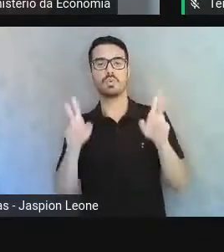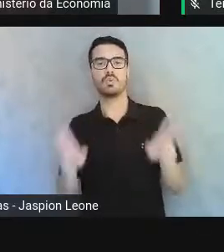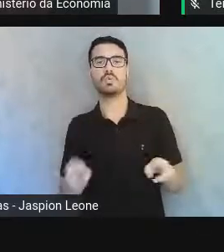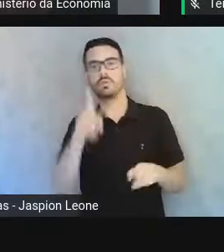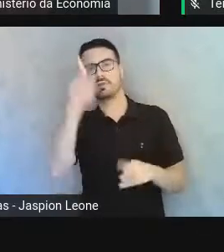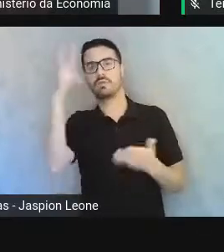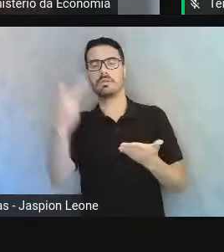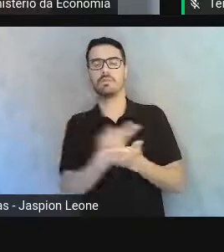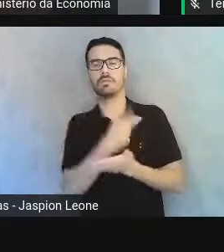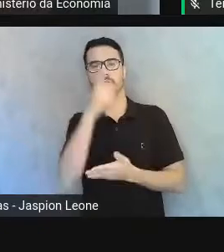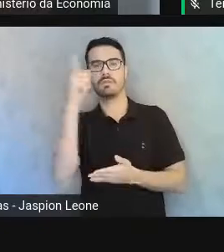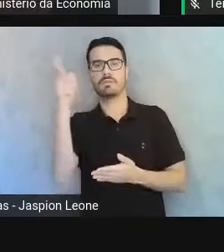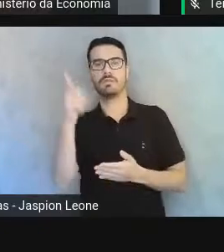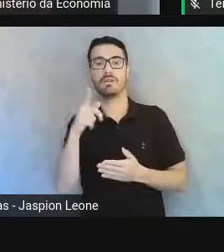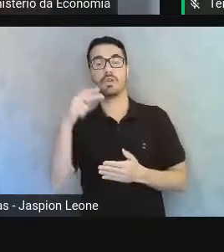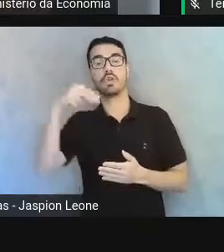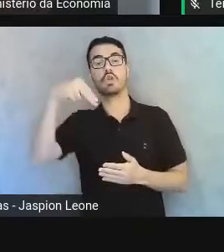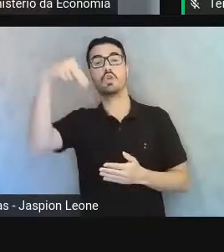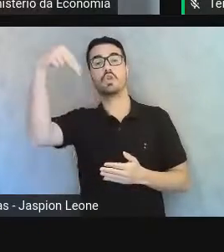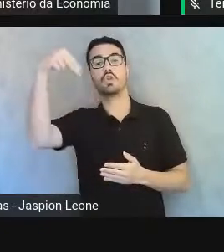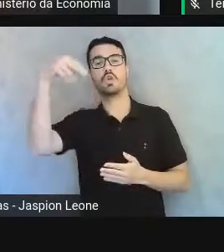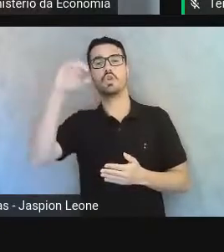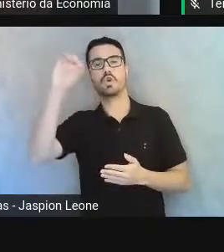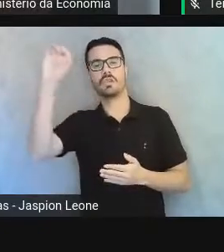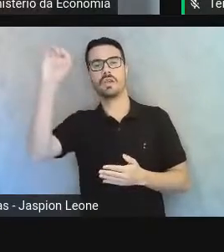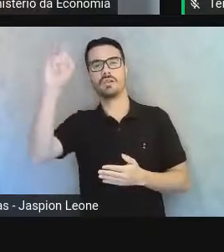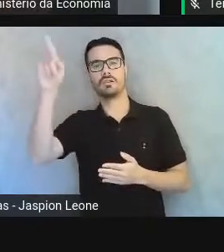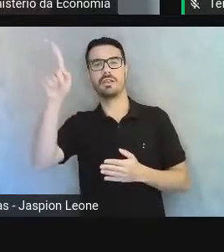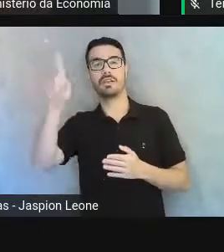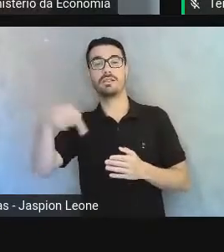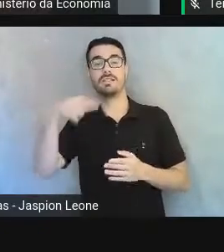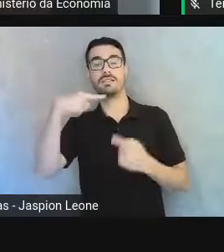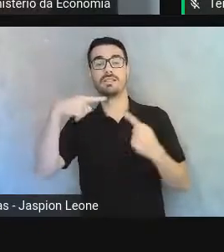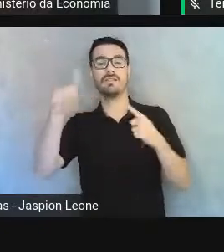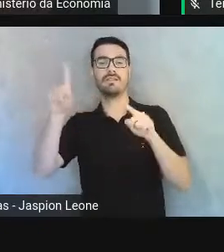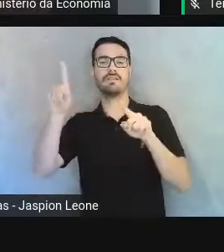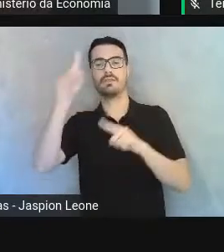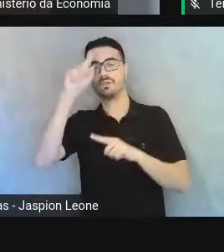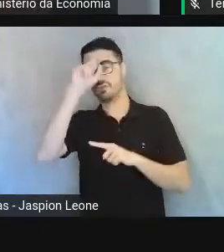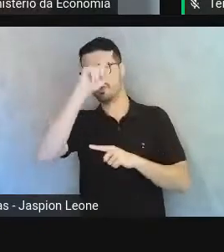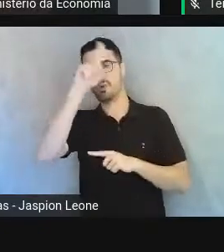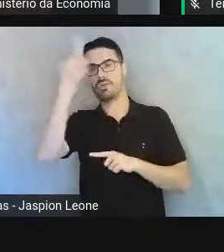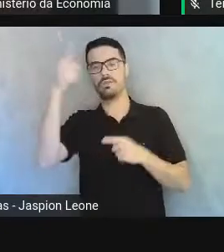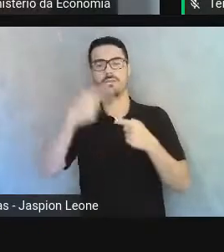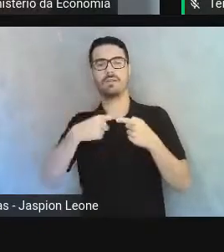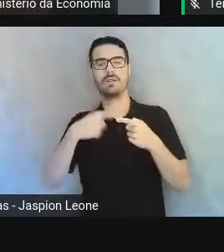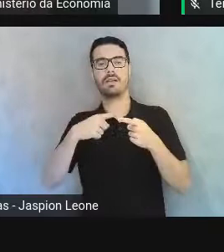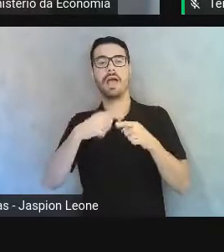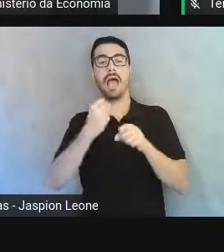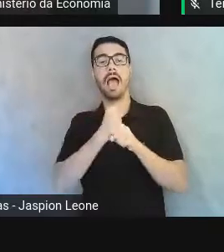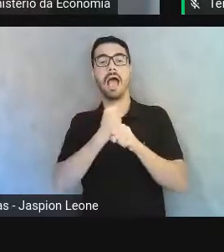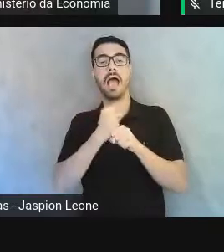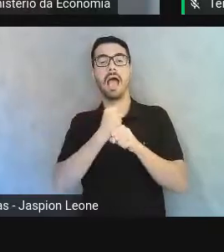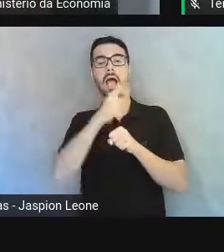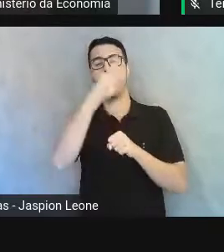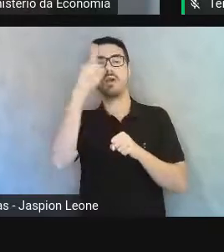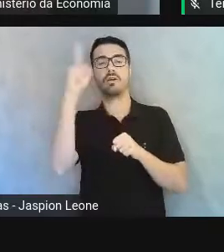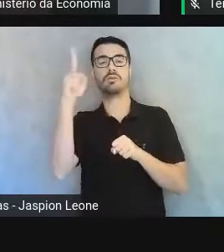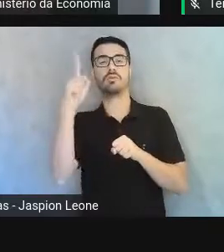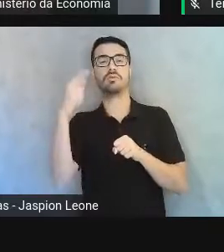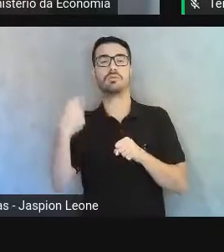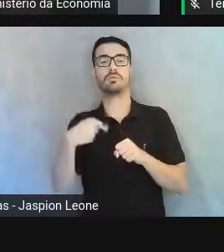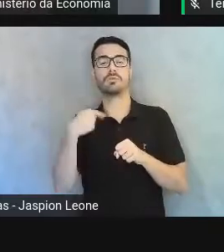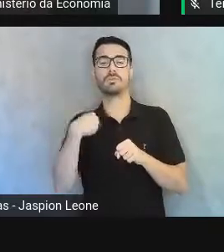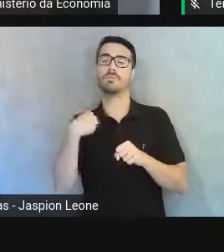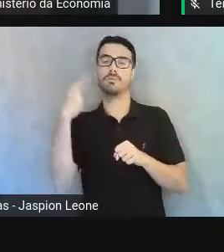caso trazido à baila do Nordeste, é um desafio histórico, né? É questão de décadas, que tem que ser pensado na